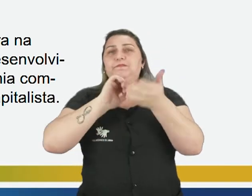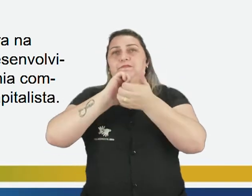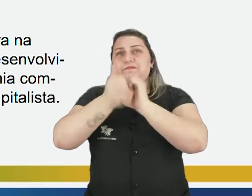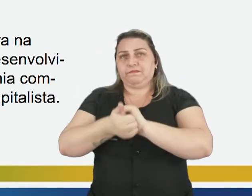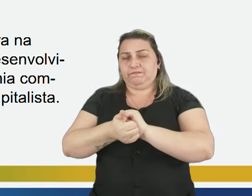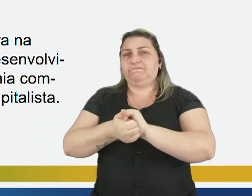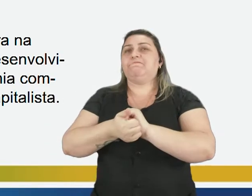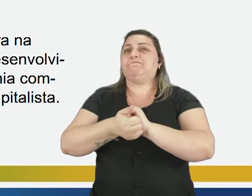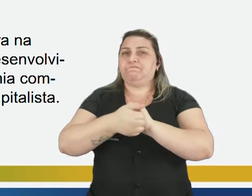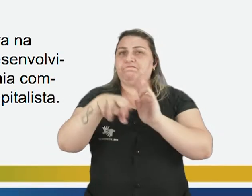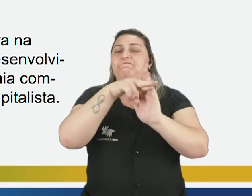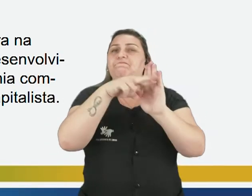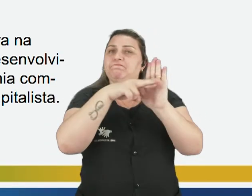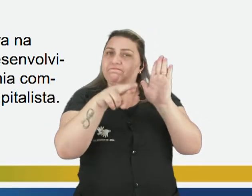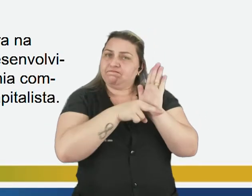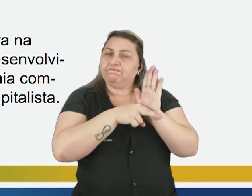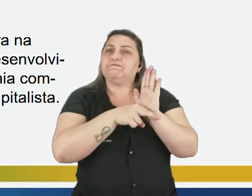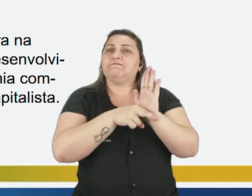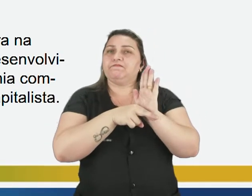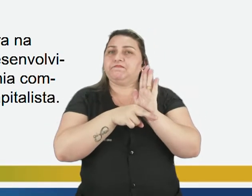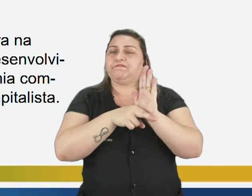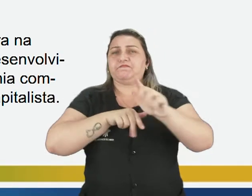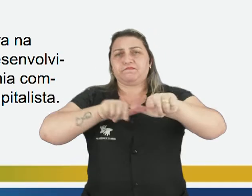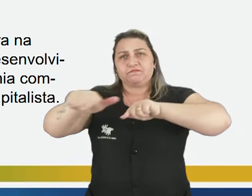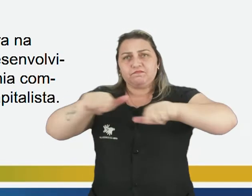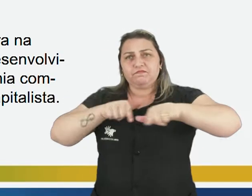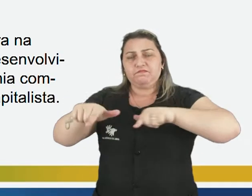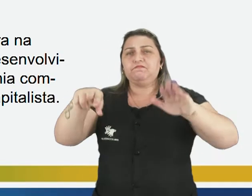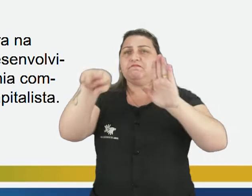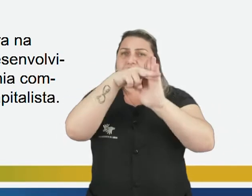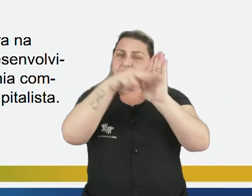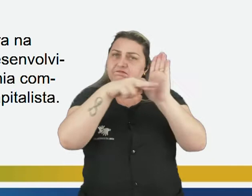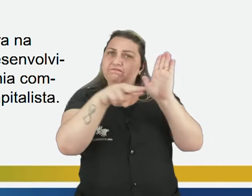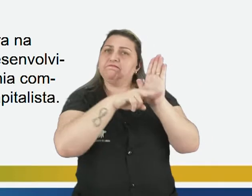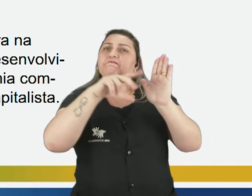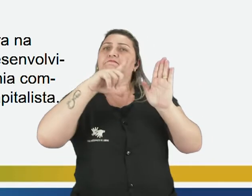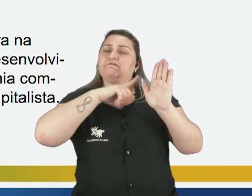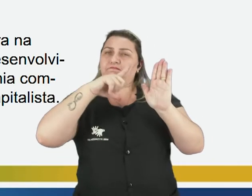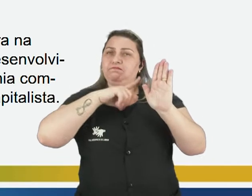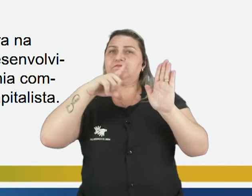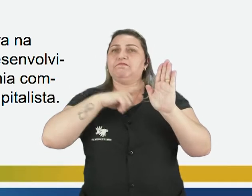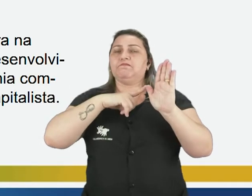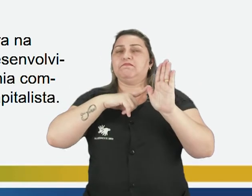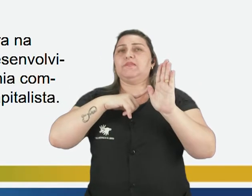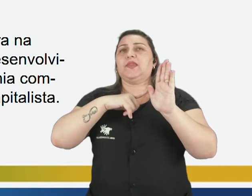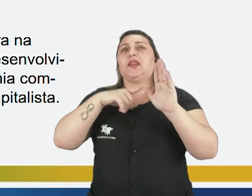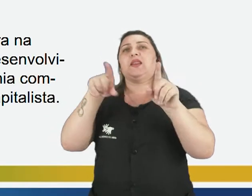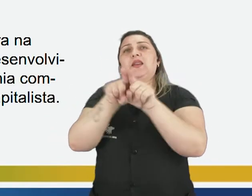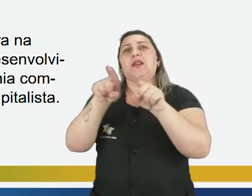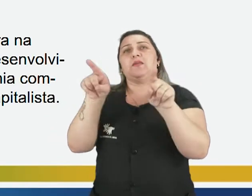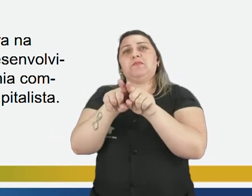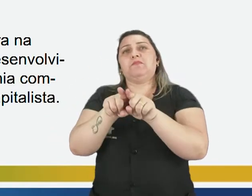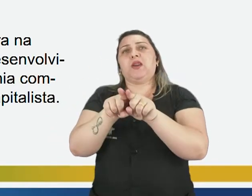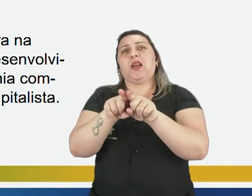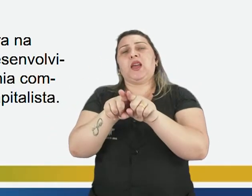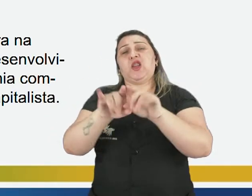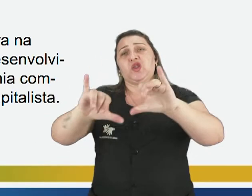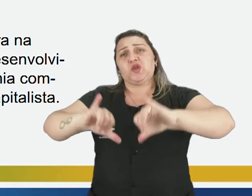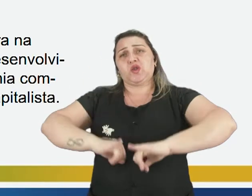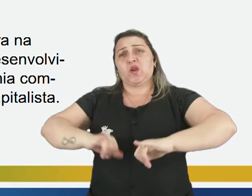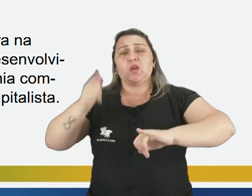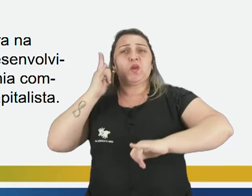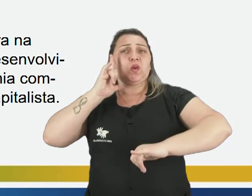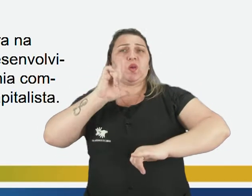são disciplinados do esporte. Quando fala de trabalho, são disciplinados no trabalho. Inclusive, quando são frustrados, que não